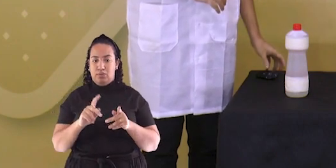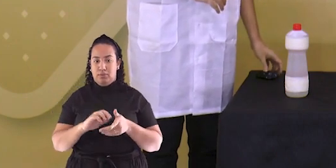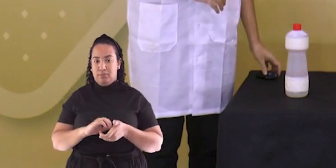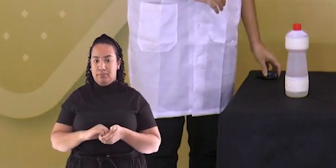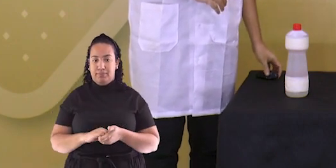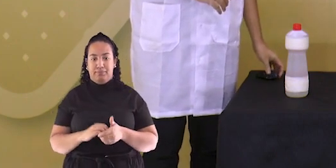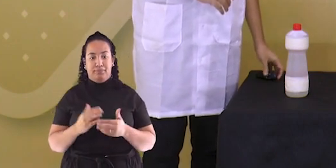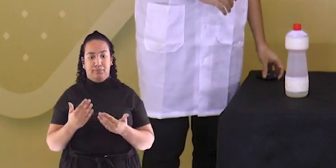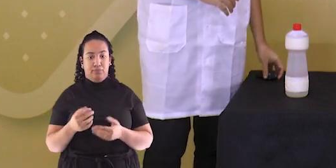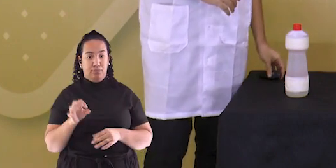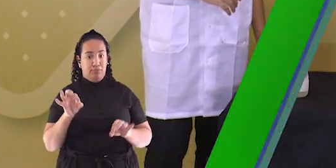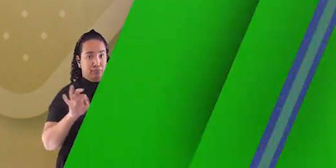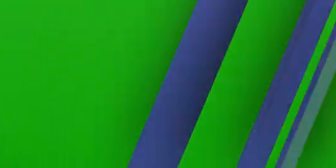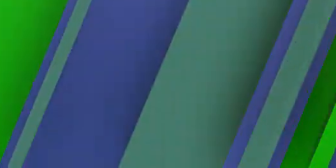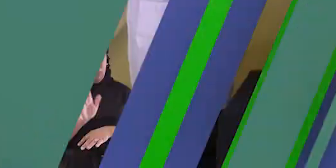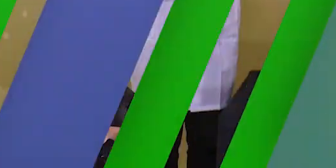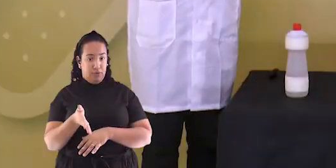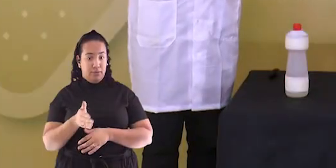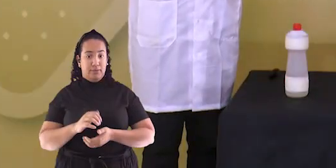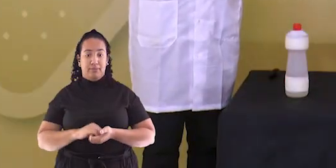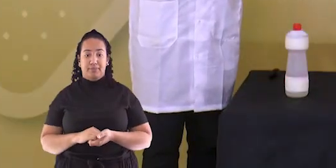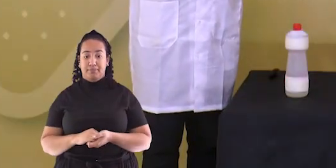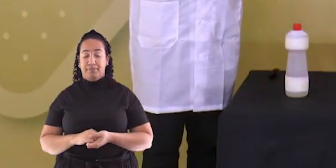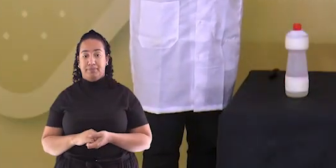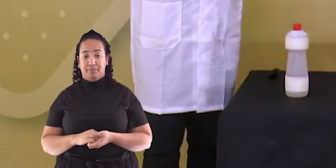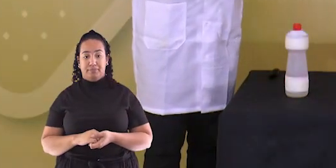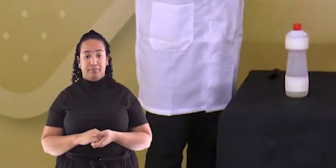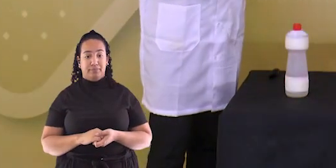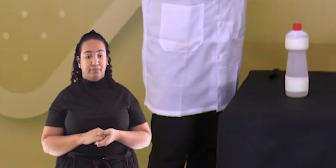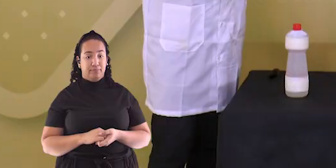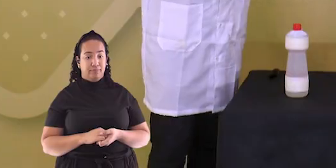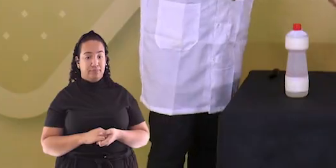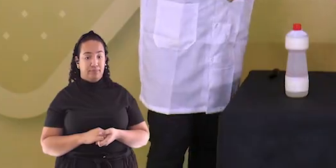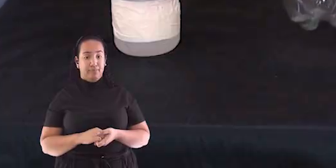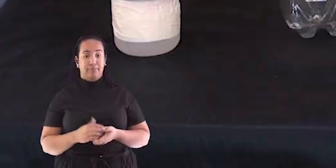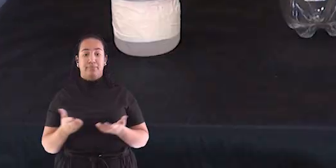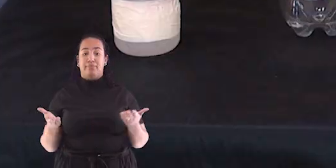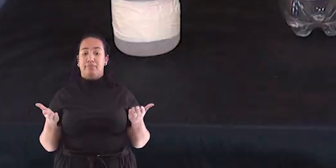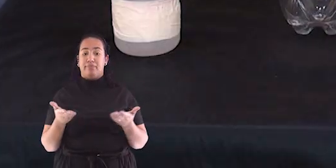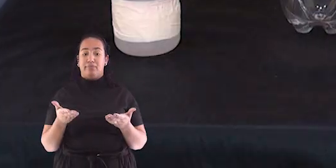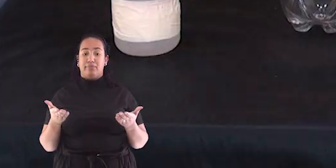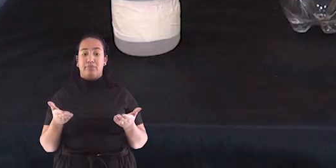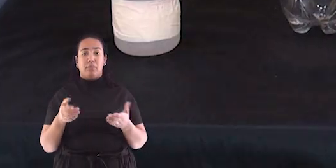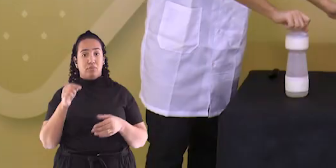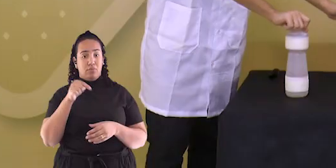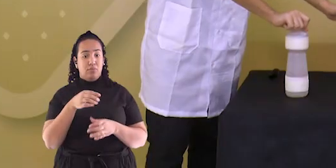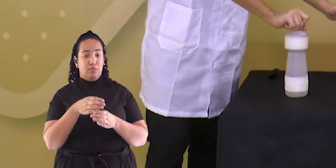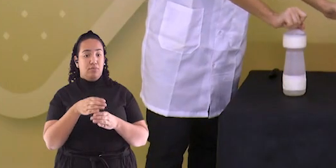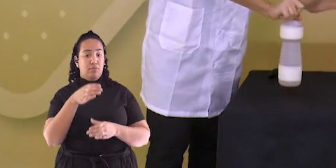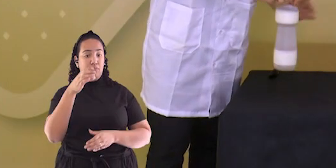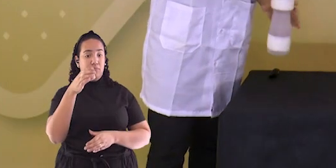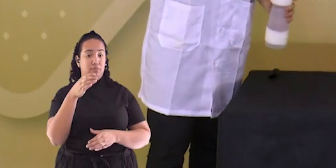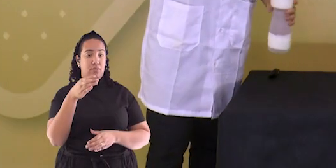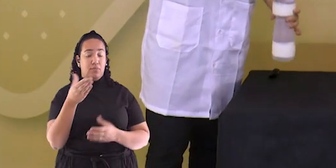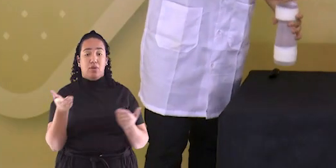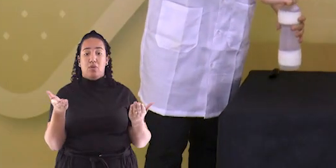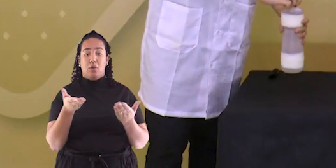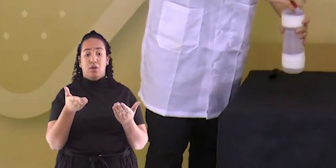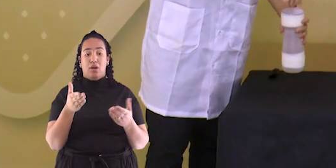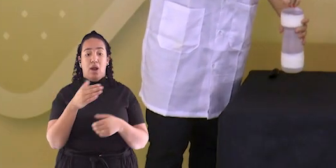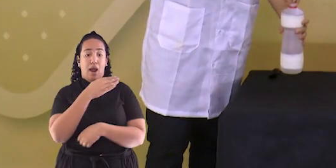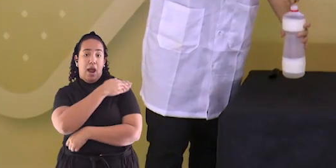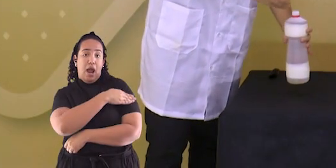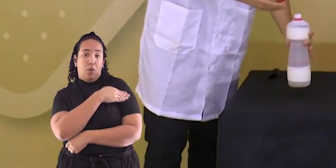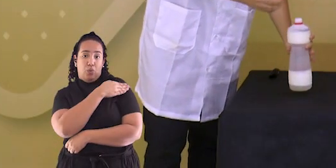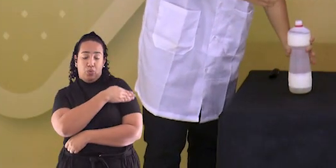já temos essa parte pronta. E agora, na garrafa, ok? Na garrafa PET, a gente vai adicionar a quantidade de